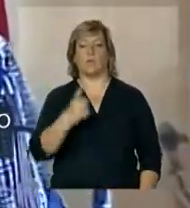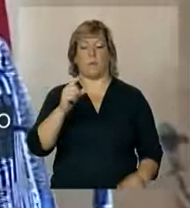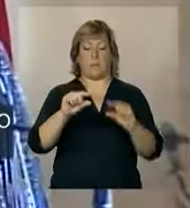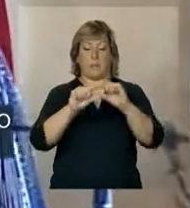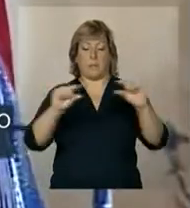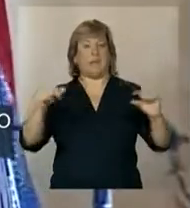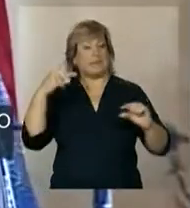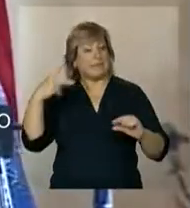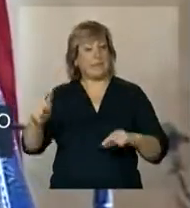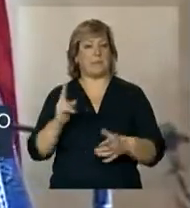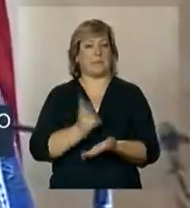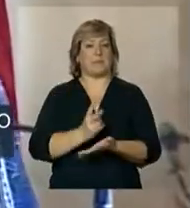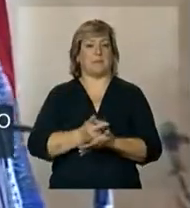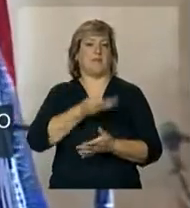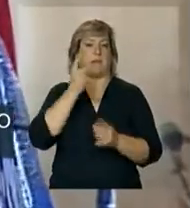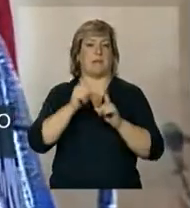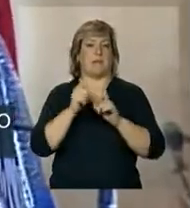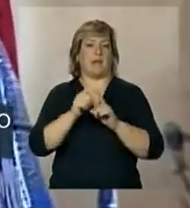citação dele,